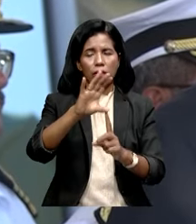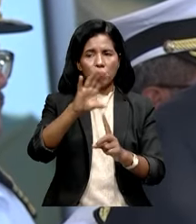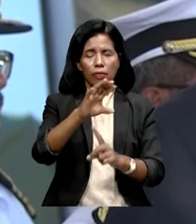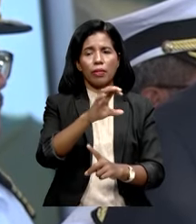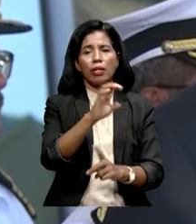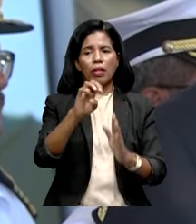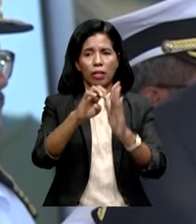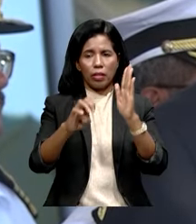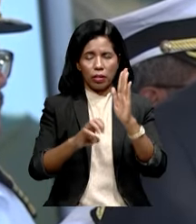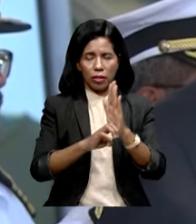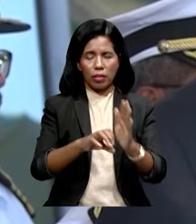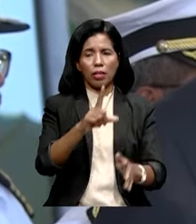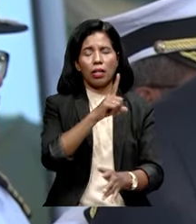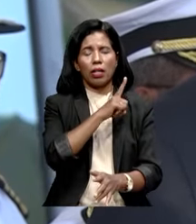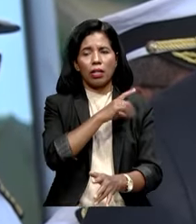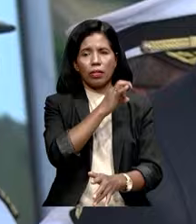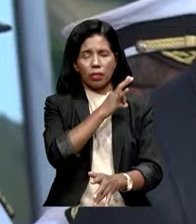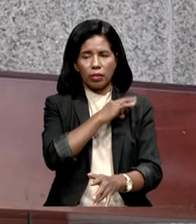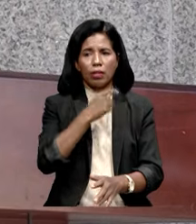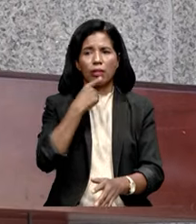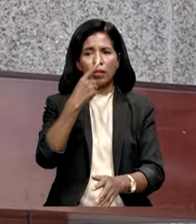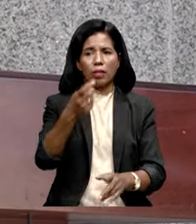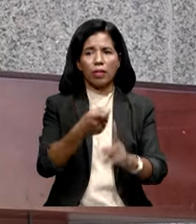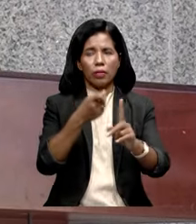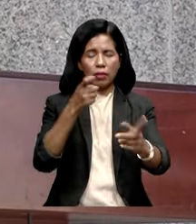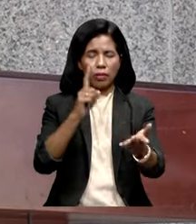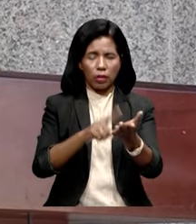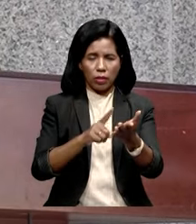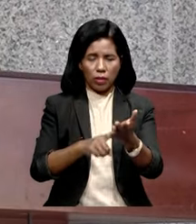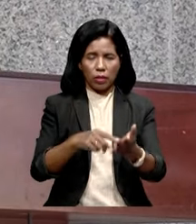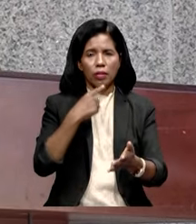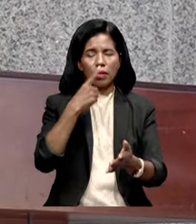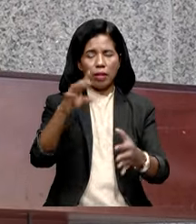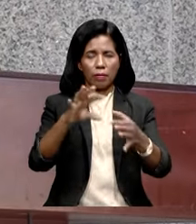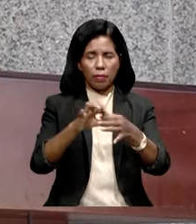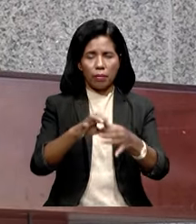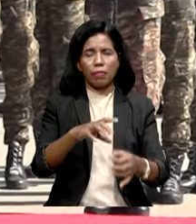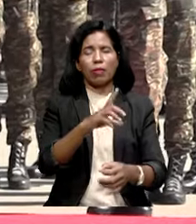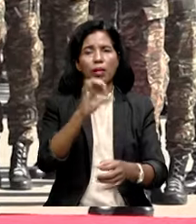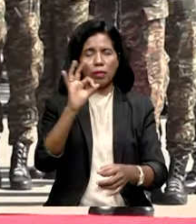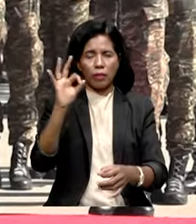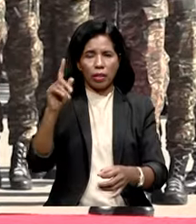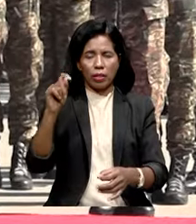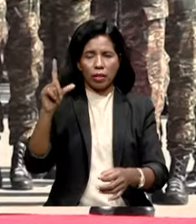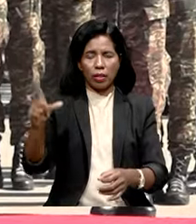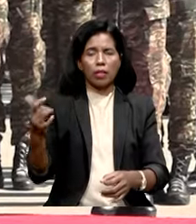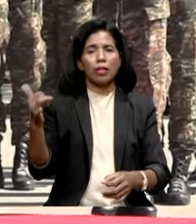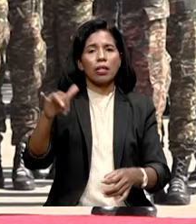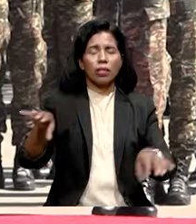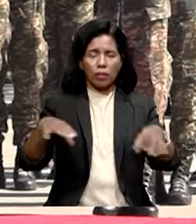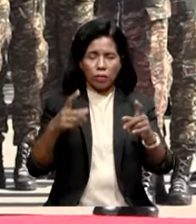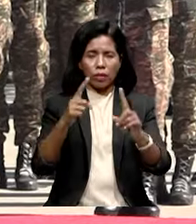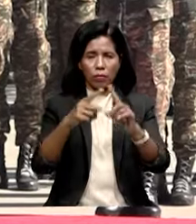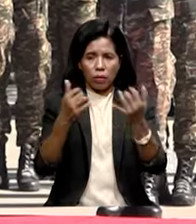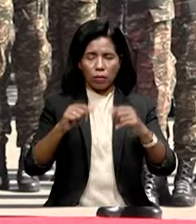FFDT, tenente general Falu Ratelaik, lhe russine discurso, lova membro FFDT, sirane serviço, nebe mactó agora,